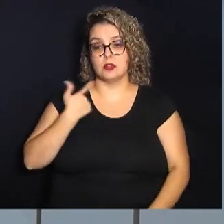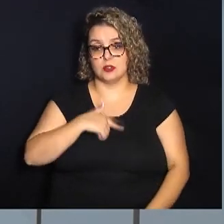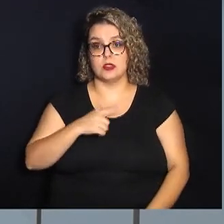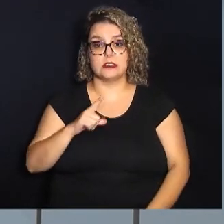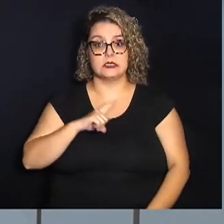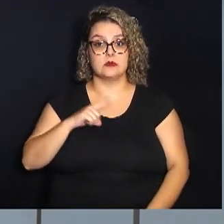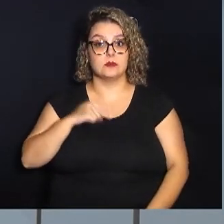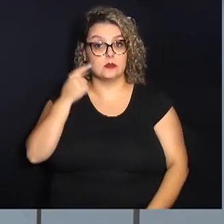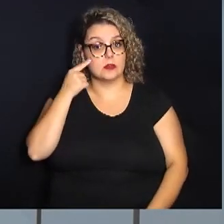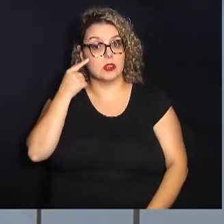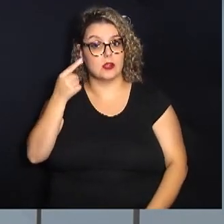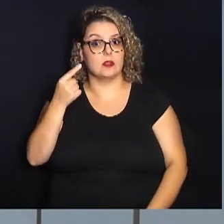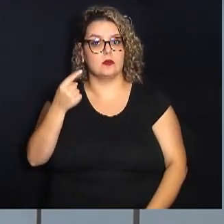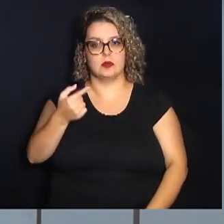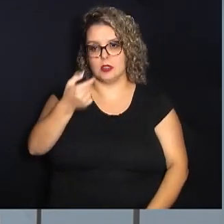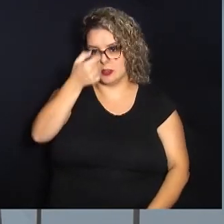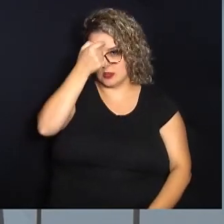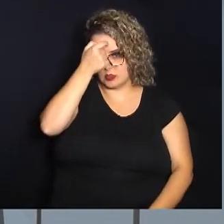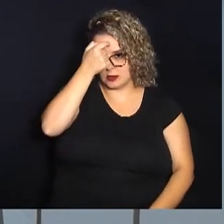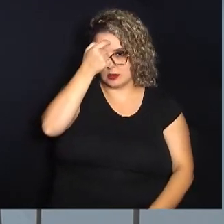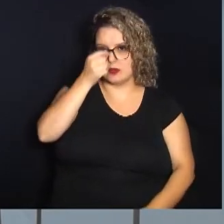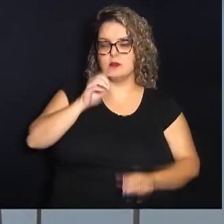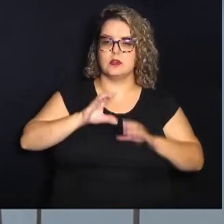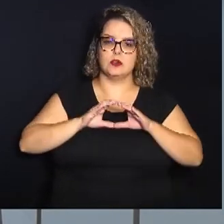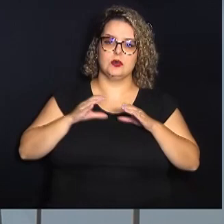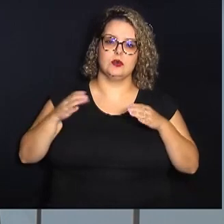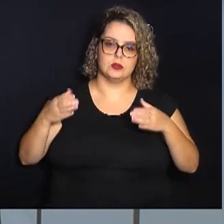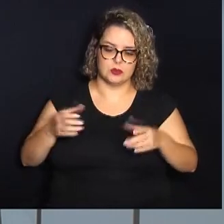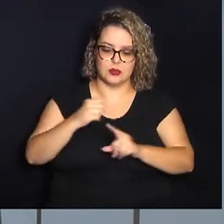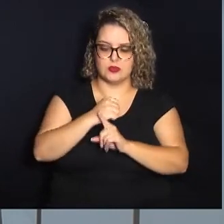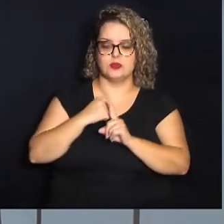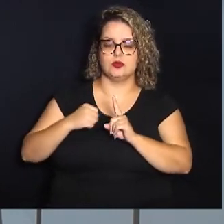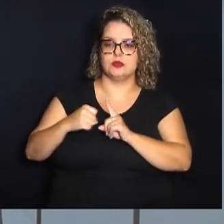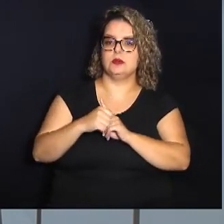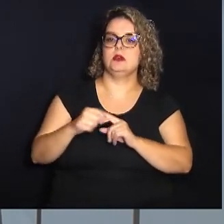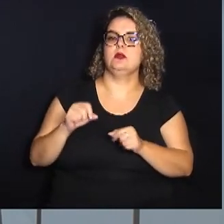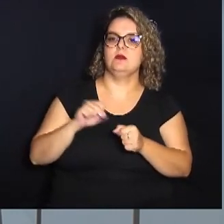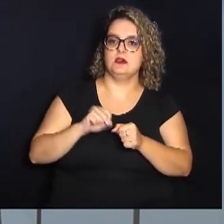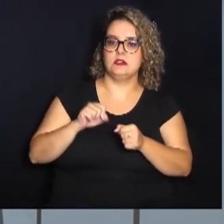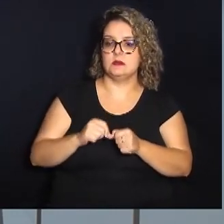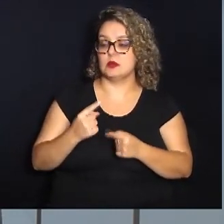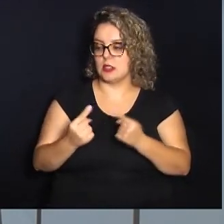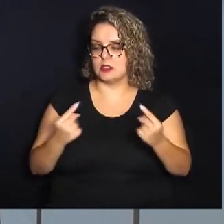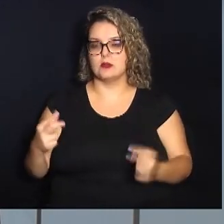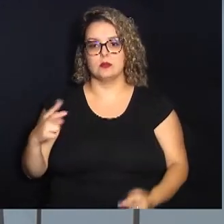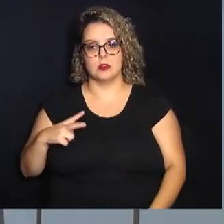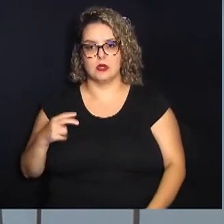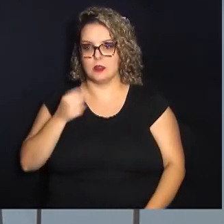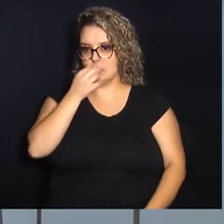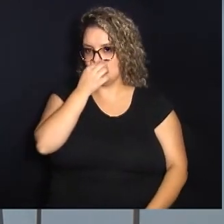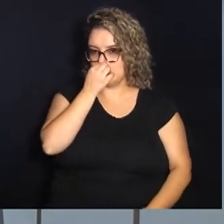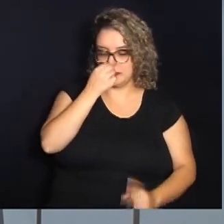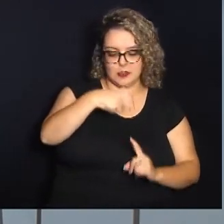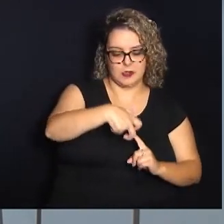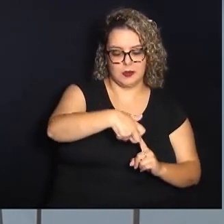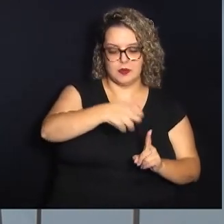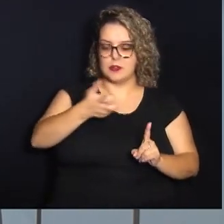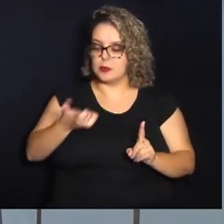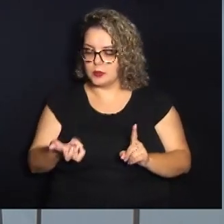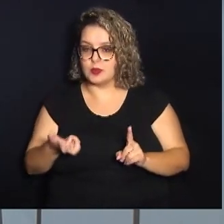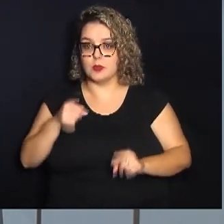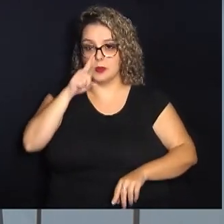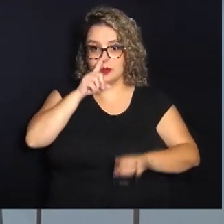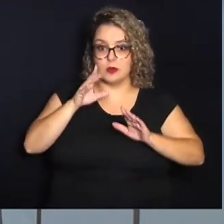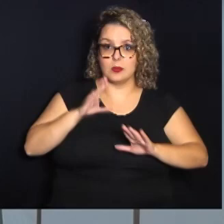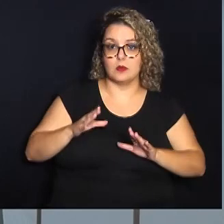senso de consciência social e que façamos a nossa parte, o cuidado, a tampinha de garrafa, qualquer ponto